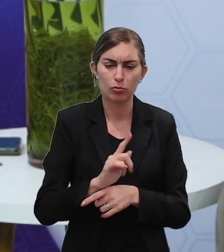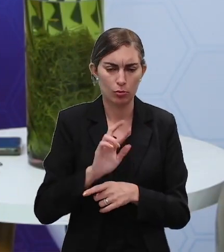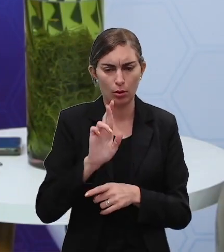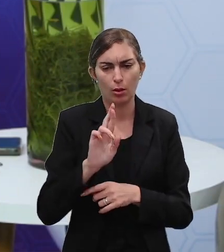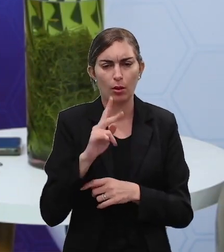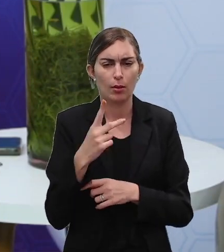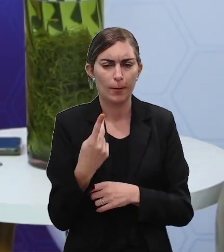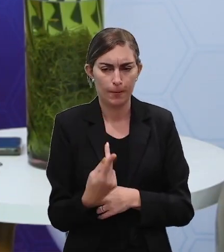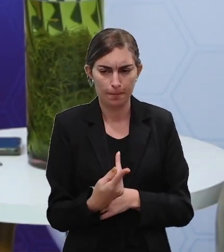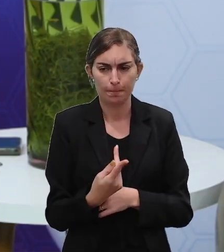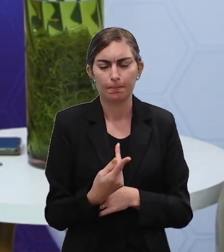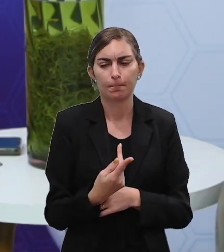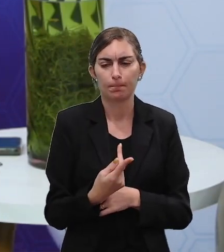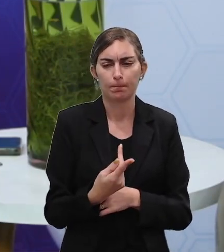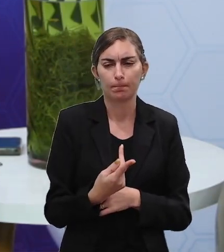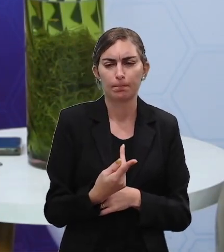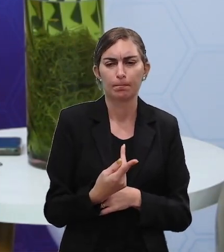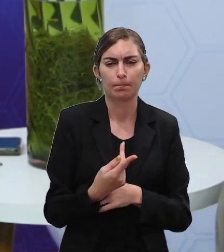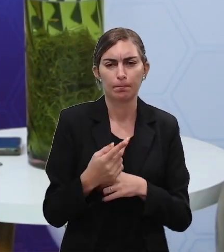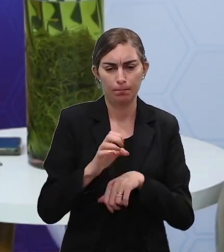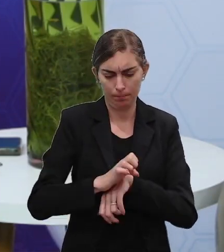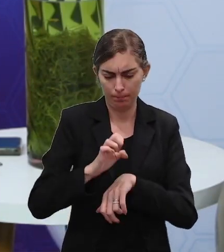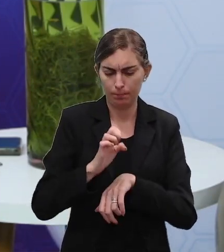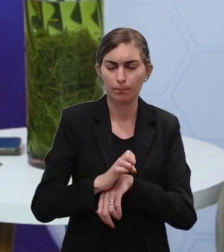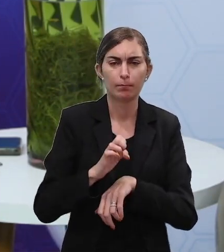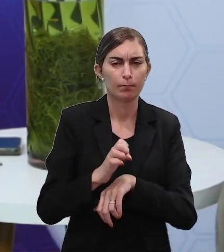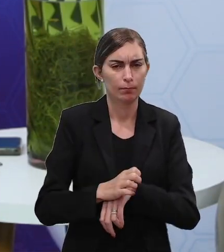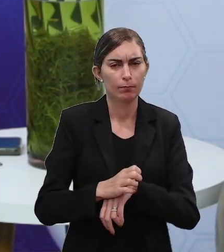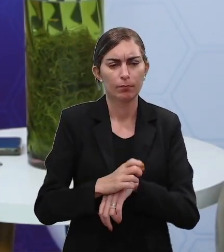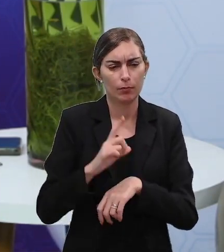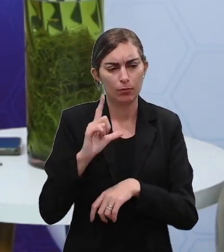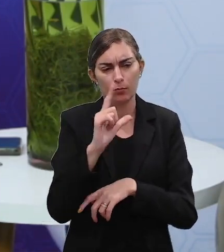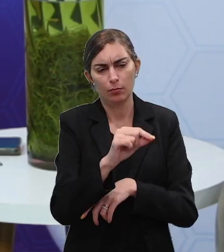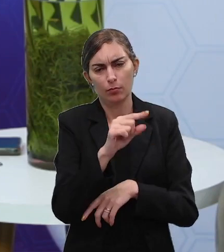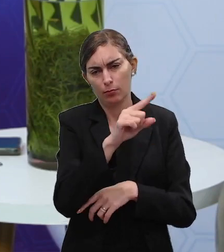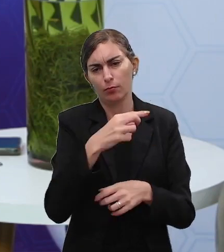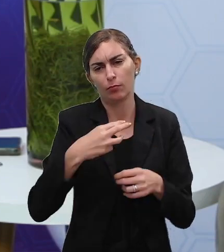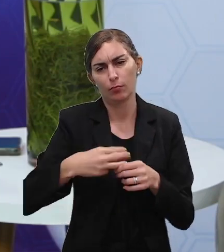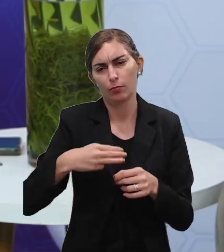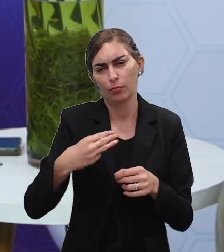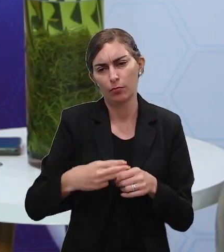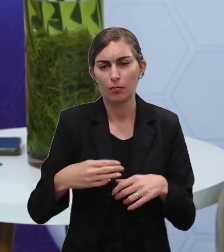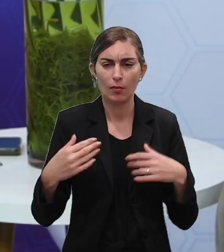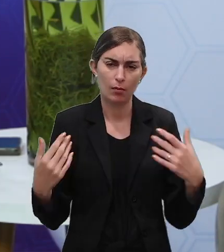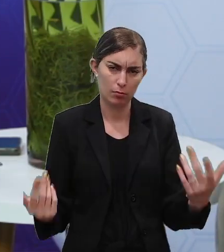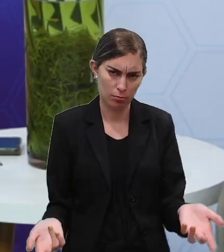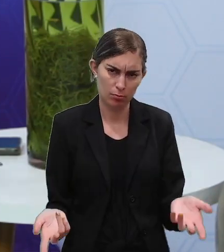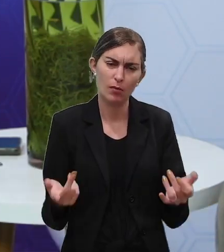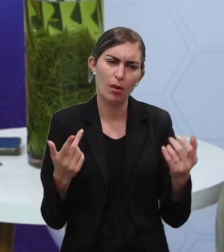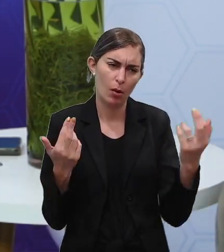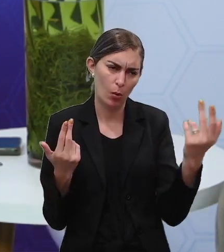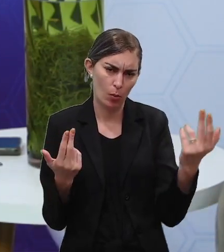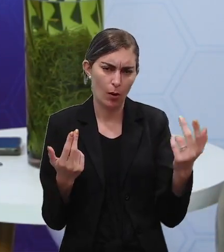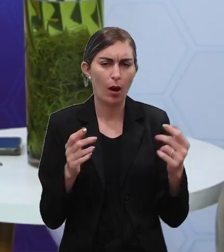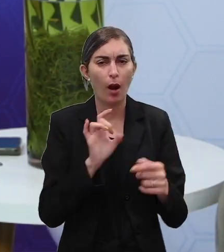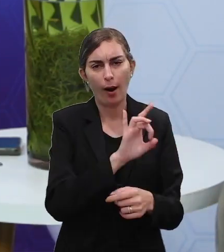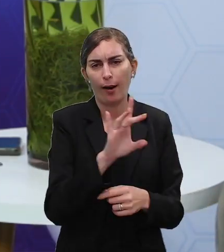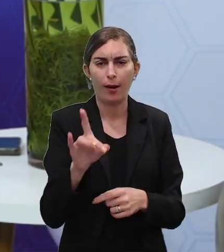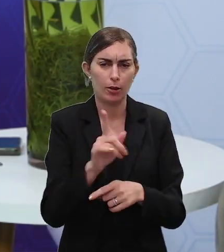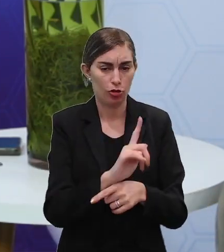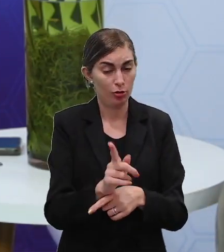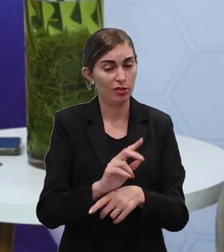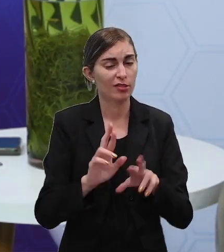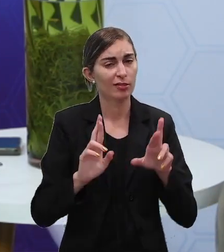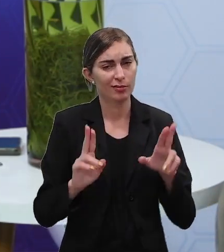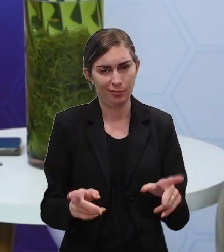humanos do Estado, saio daqui e vou para o município. Aparentemente iguais, mas cada gestão é uma